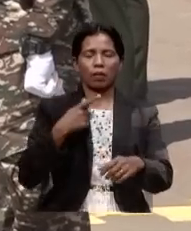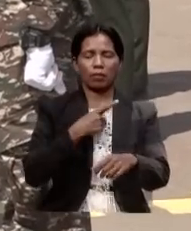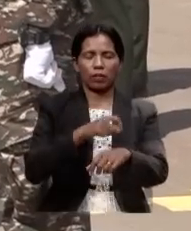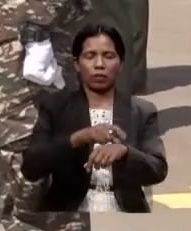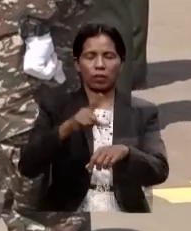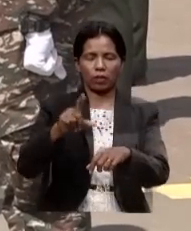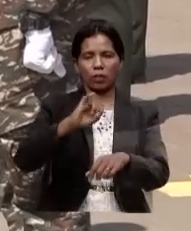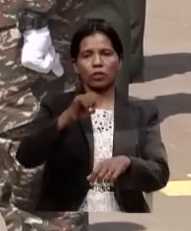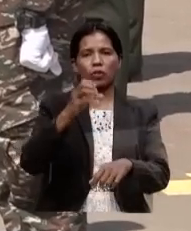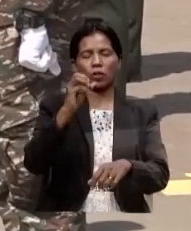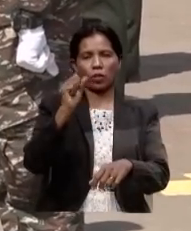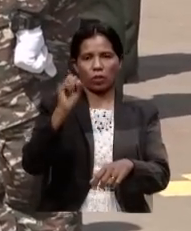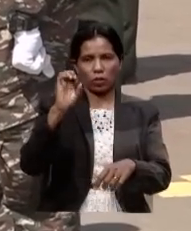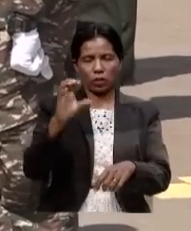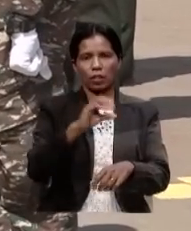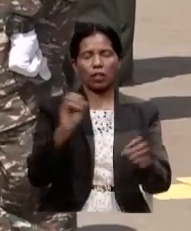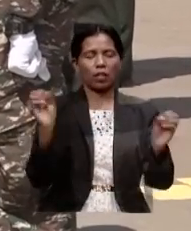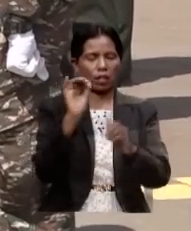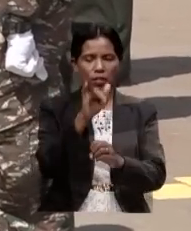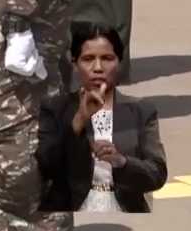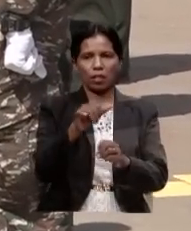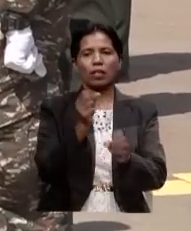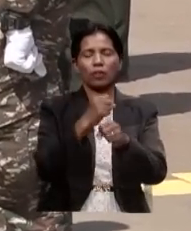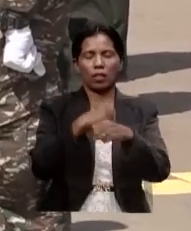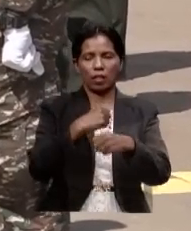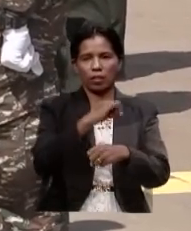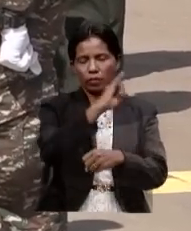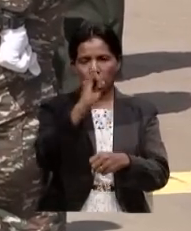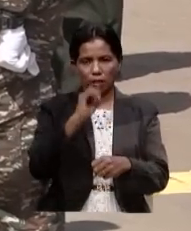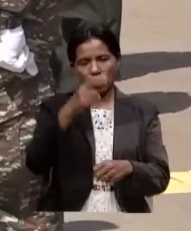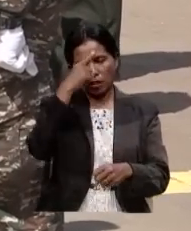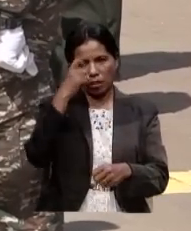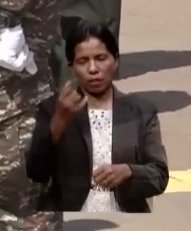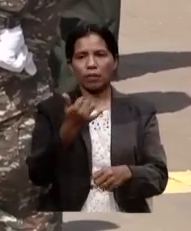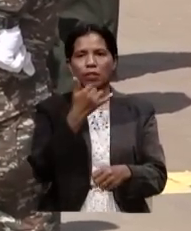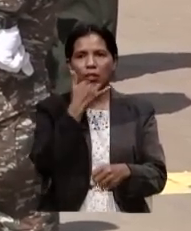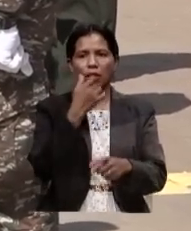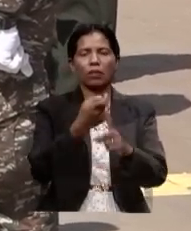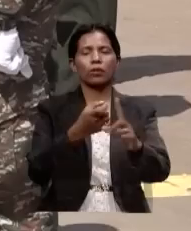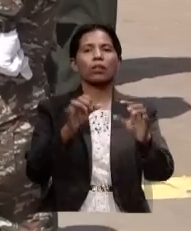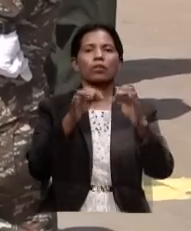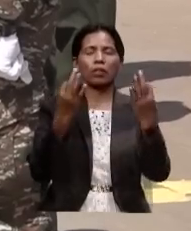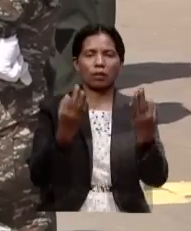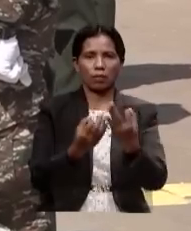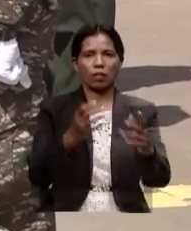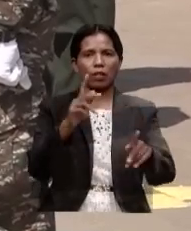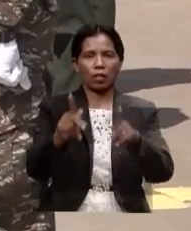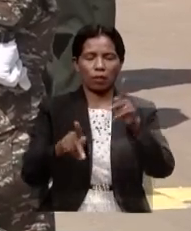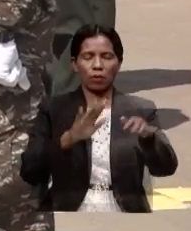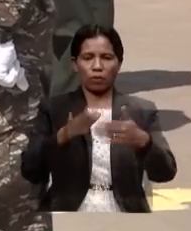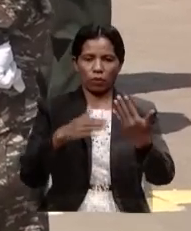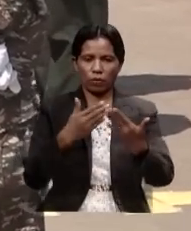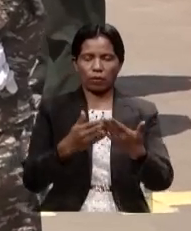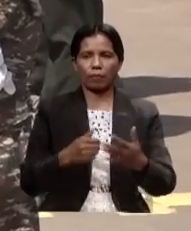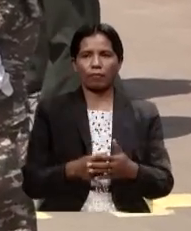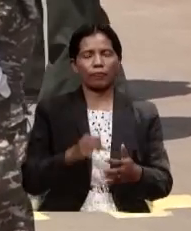Agostinho Sequeira Somocho, lá concorda atuhal investigação, né? Tamba sala, né? Jose família na autoridade comunitária.